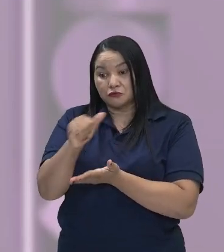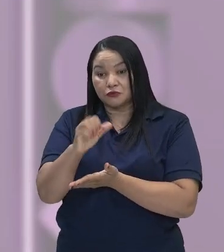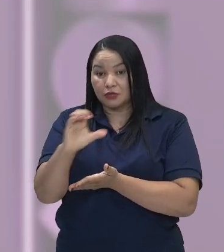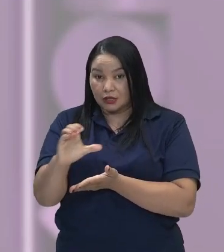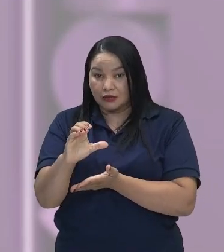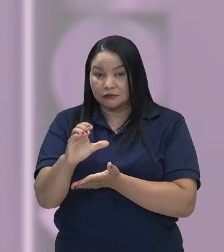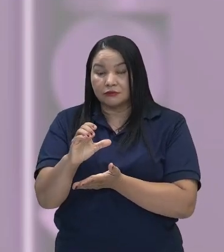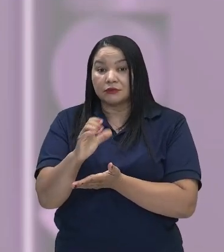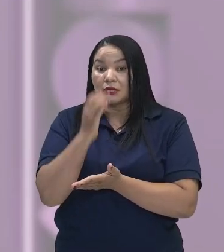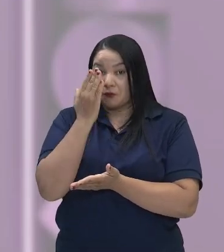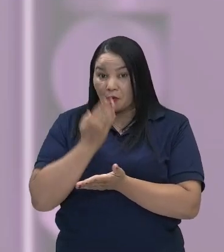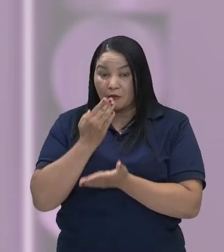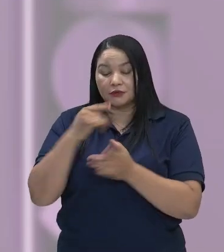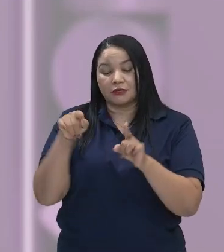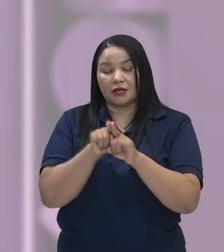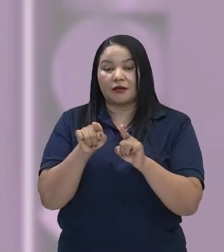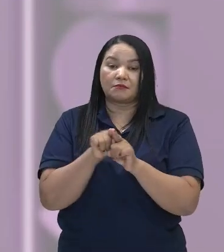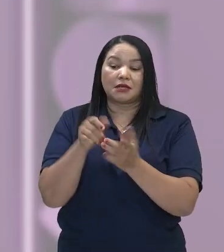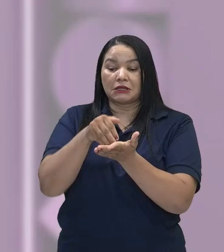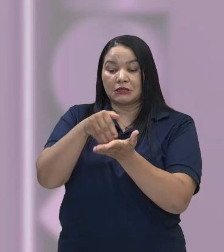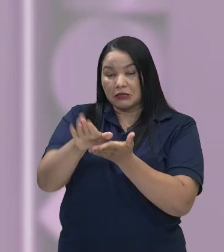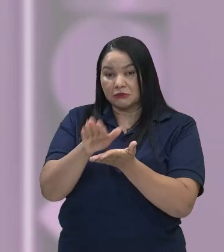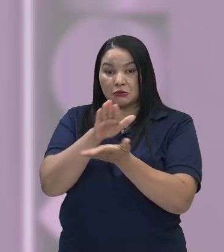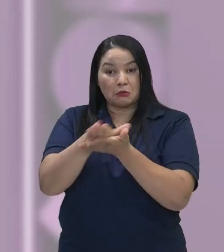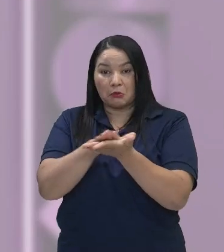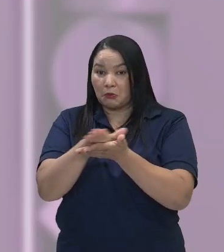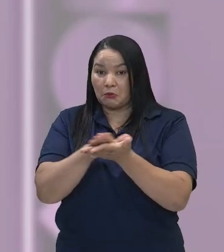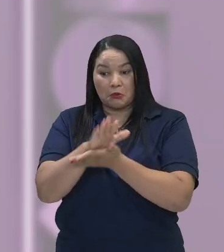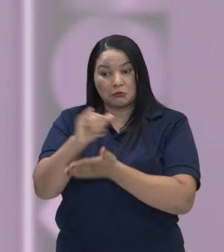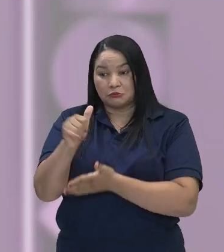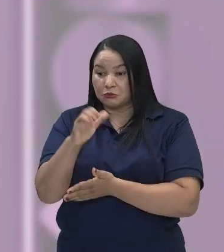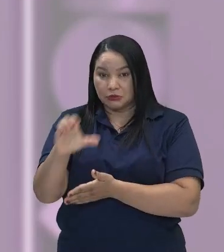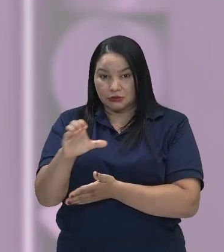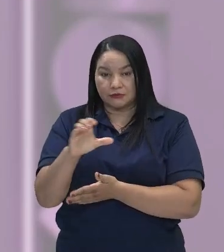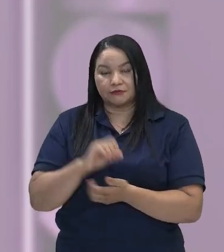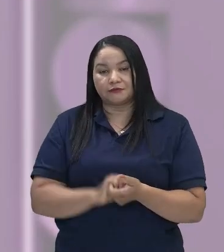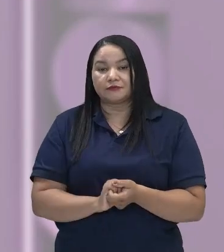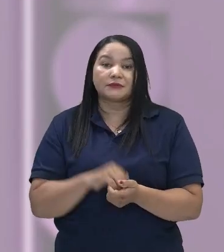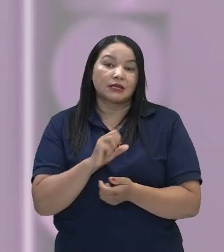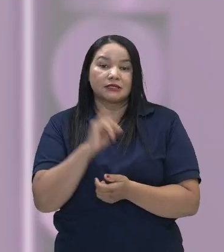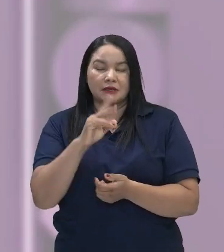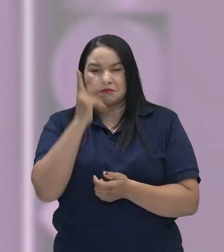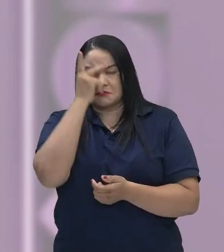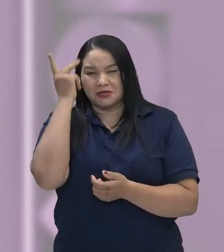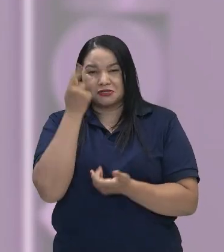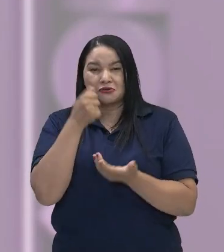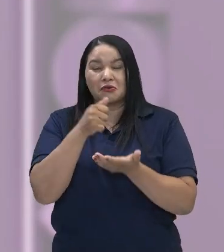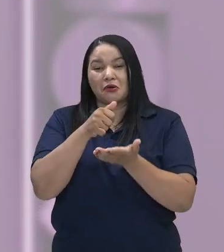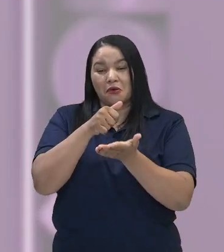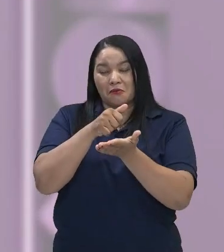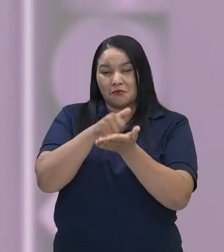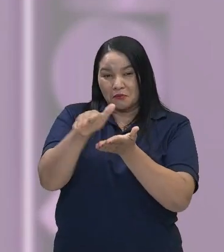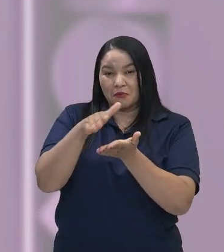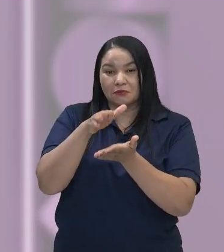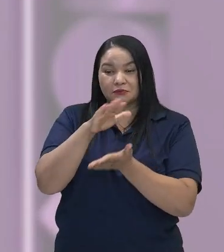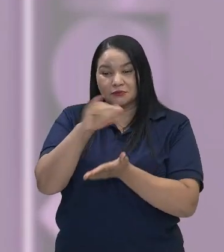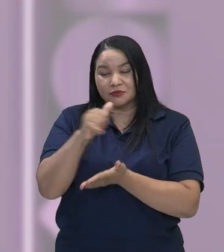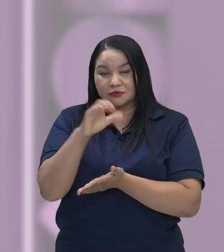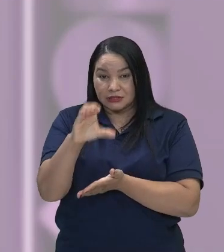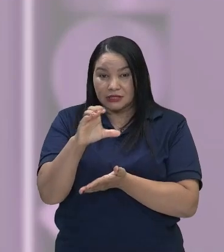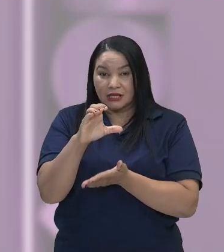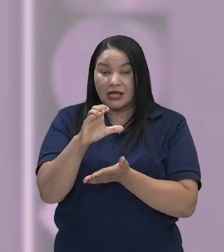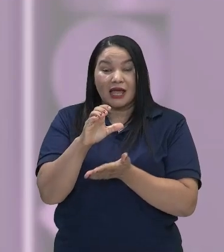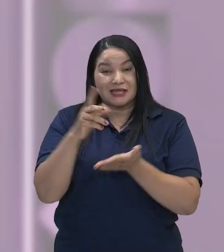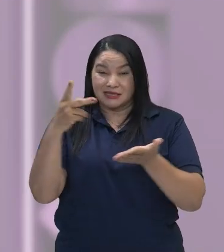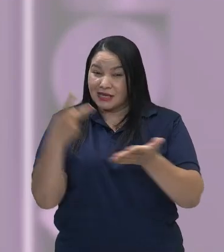e tem a demissão sem justa causa, tá bom? Por justa causa, a pessoa precisa cometer algo grave, né, para que possa ser